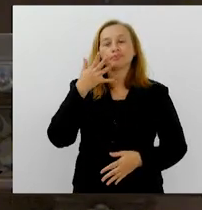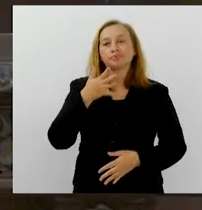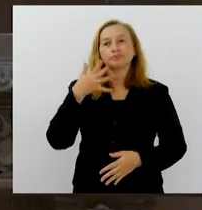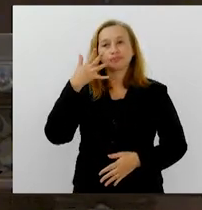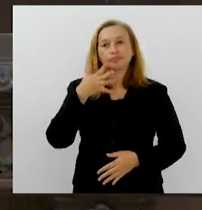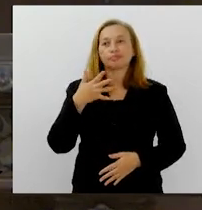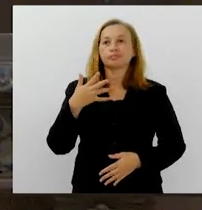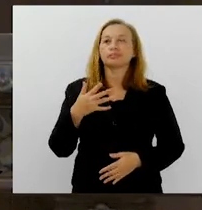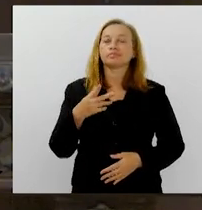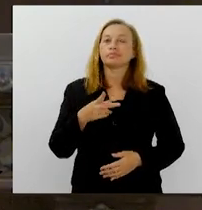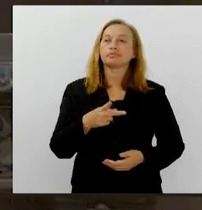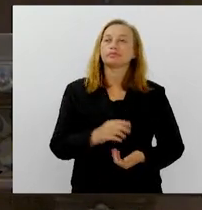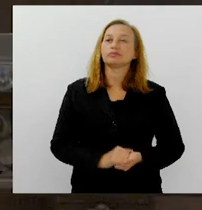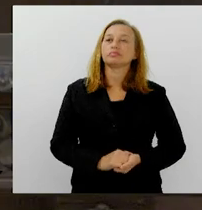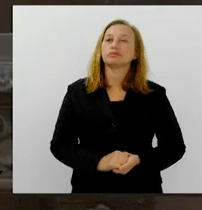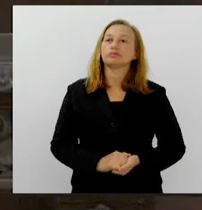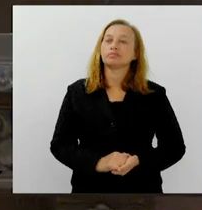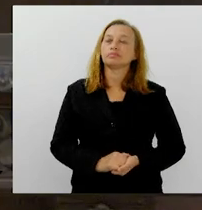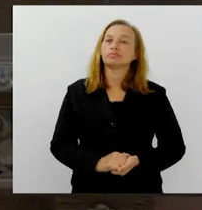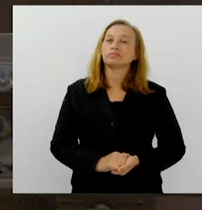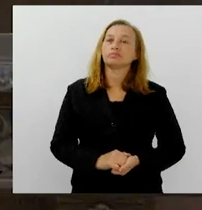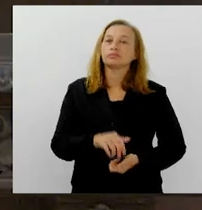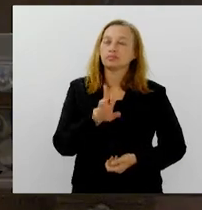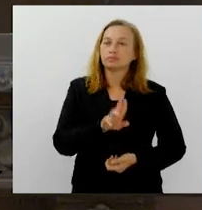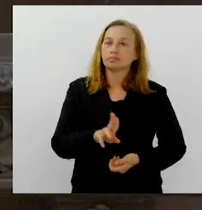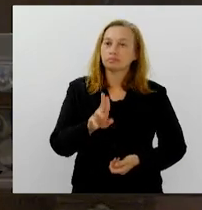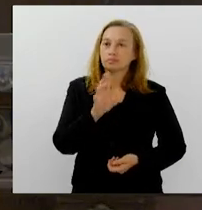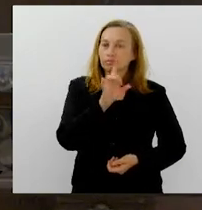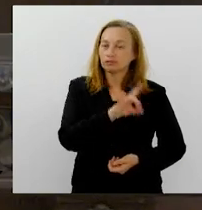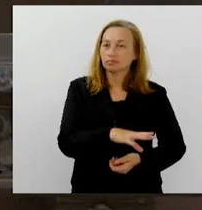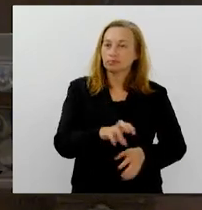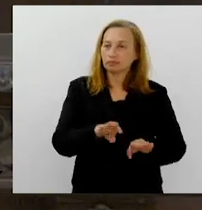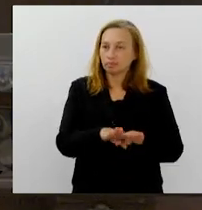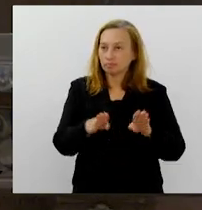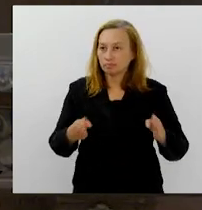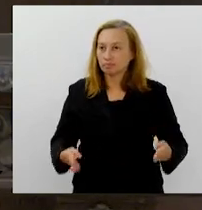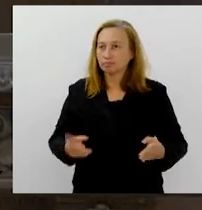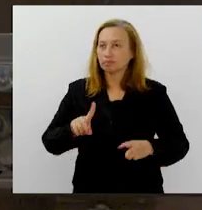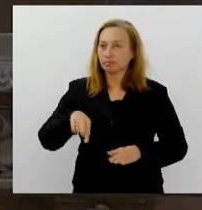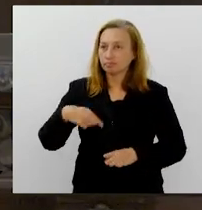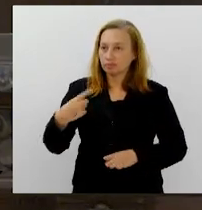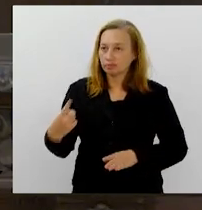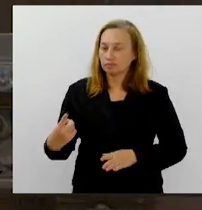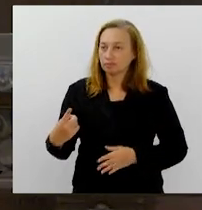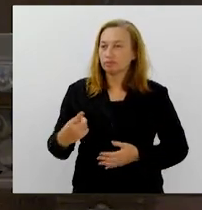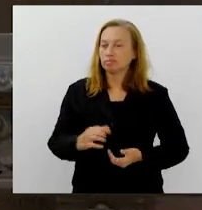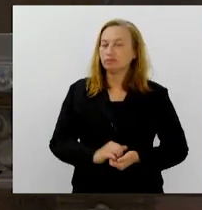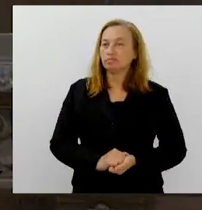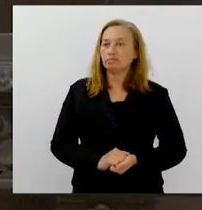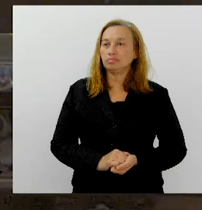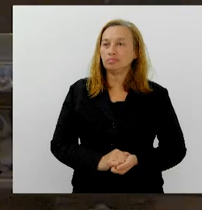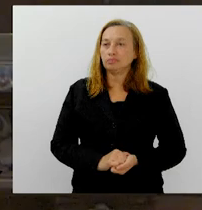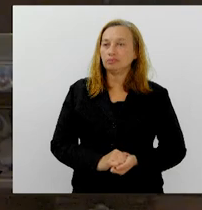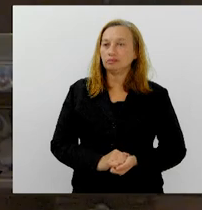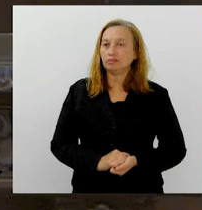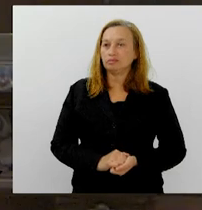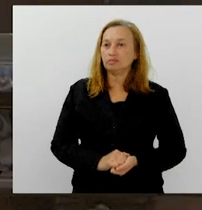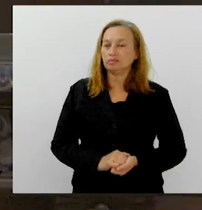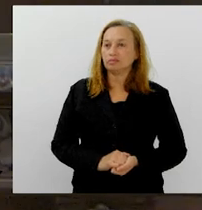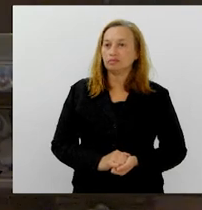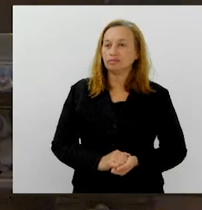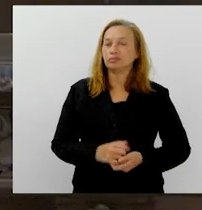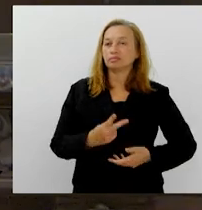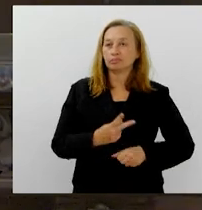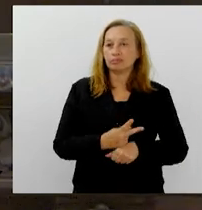que vai aqui fazer o uso da palavra na mesa, e na sequência a gente vai fazer aqui a premiação,